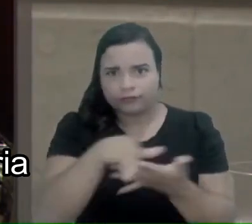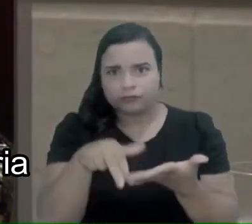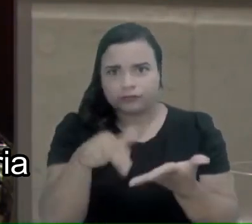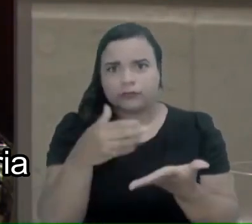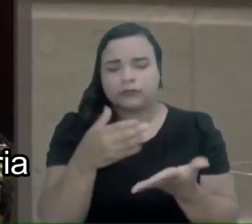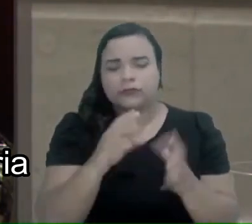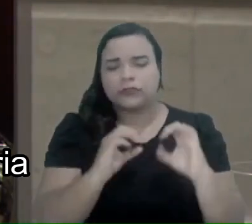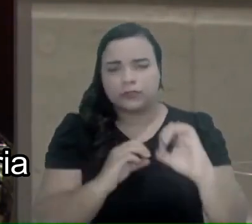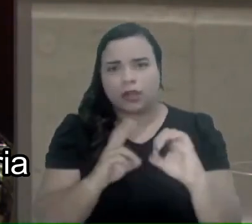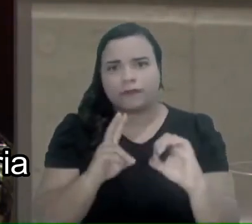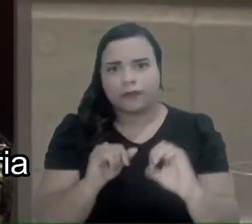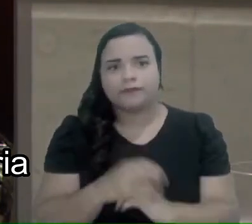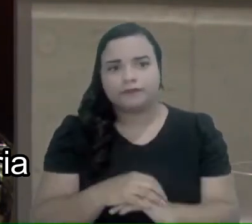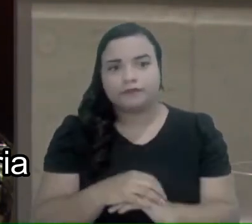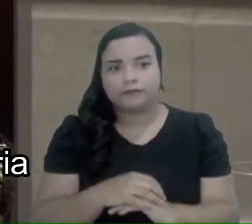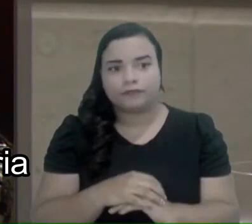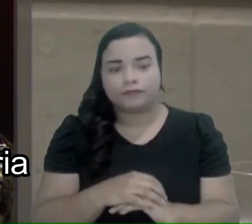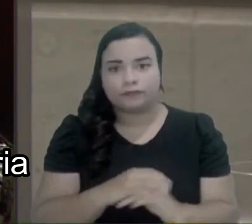Pode passar, por favor?